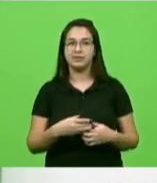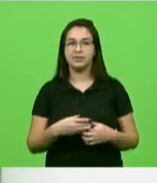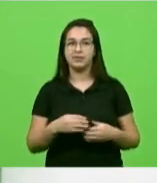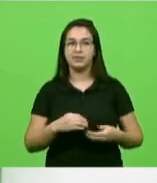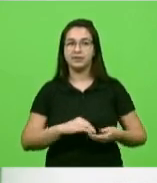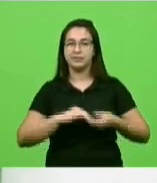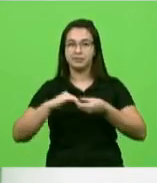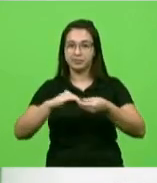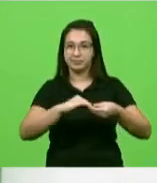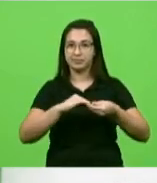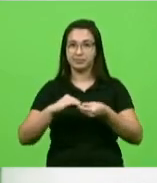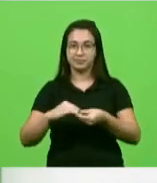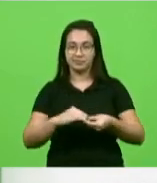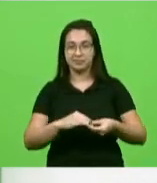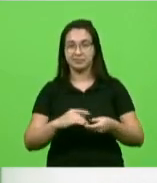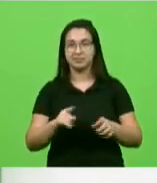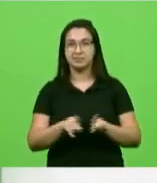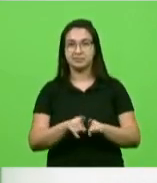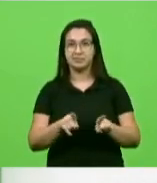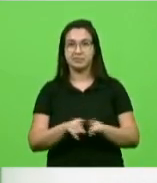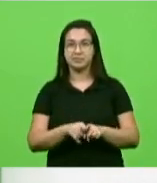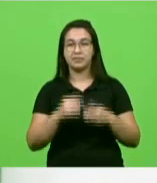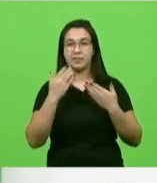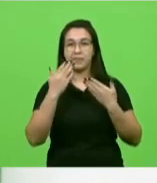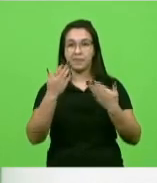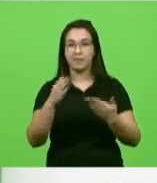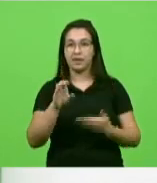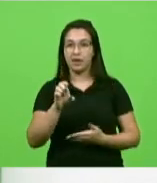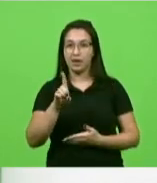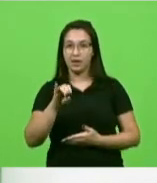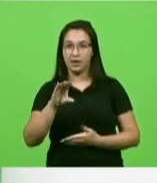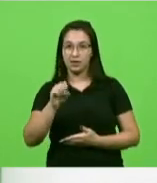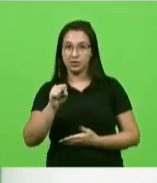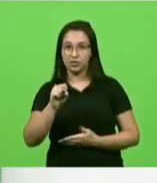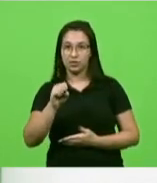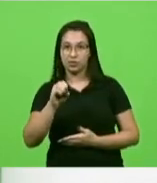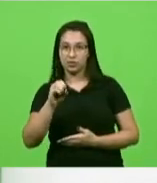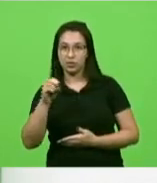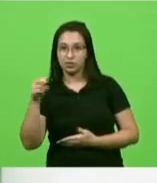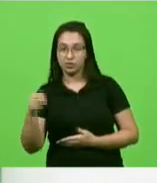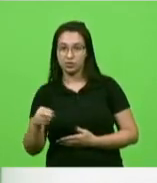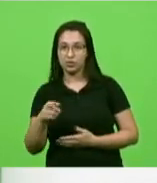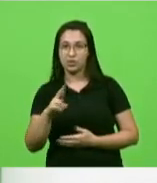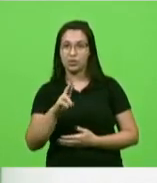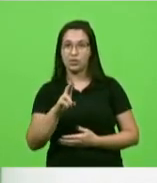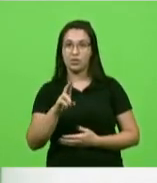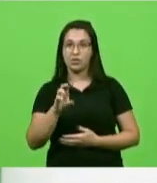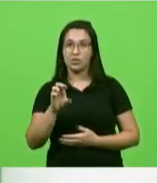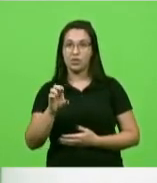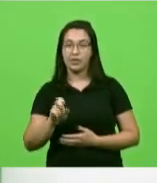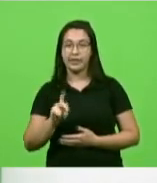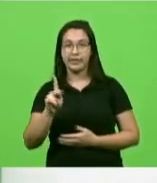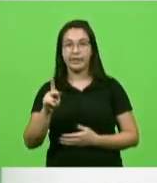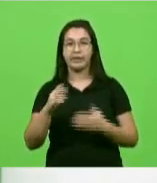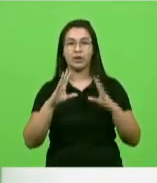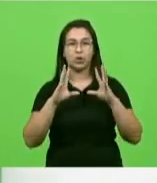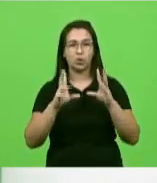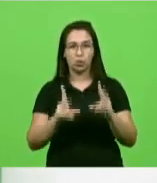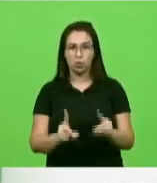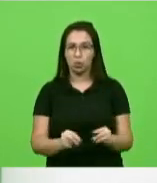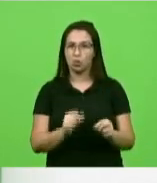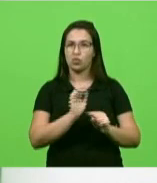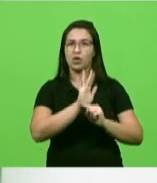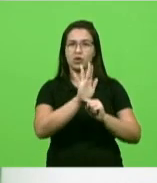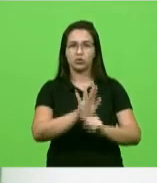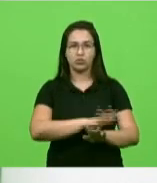Quero fazer um agradecimento também ao Edson Reck, toda a equipe técnica que esteve nos dando suporte durante